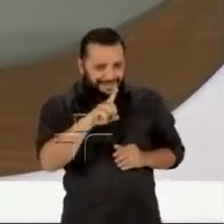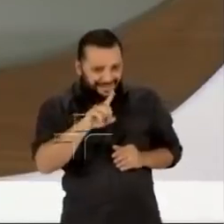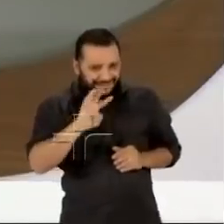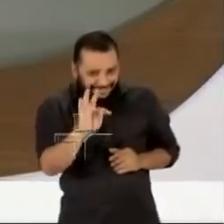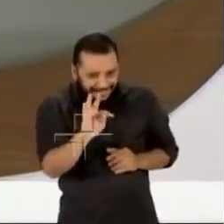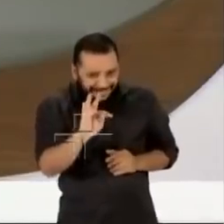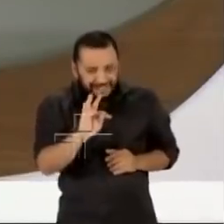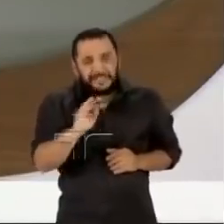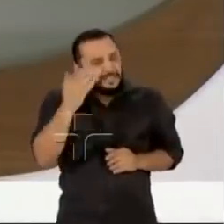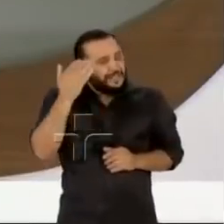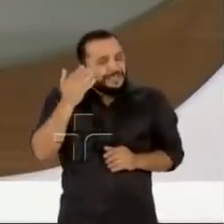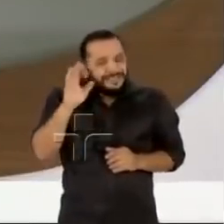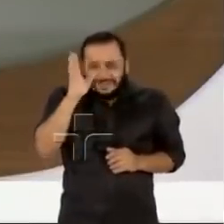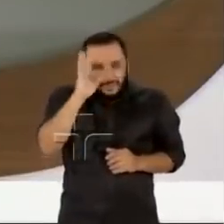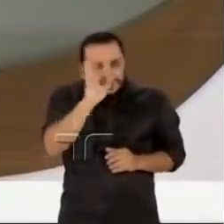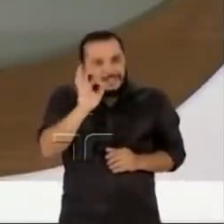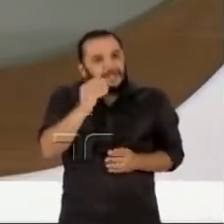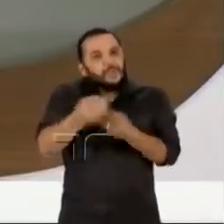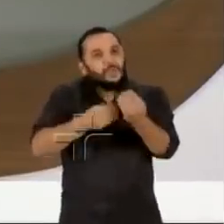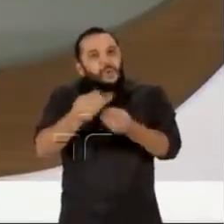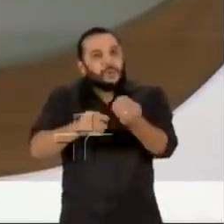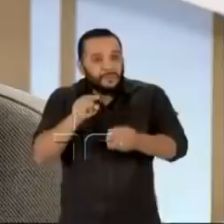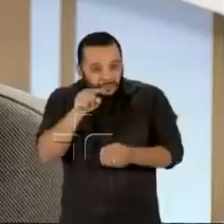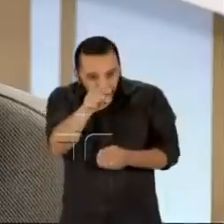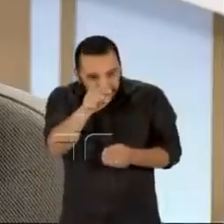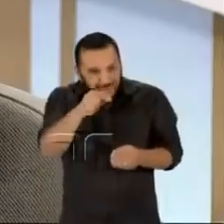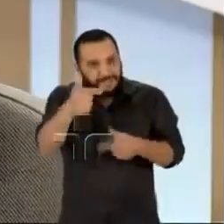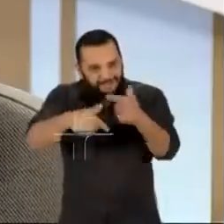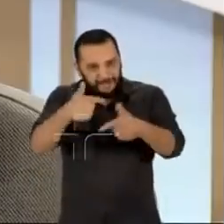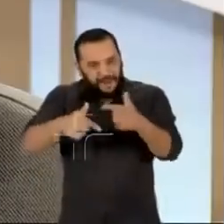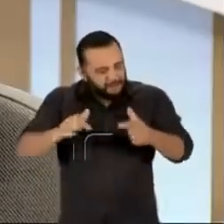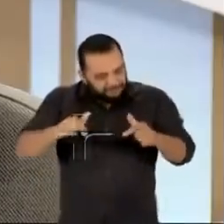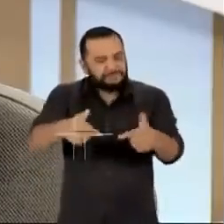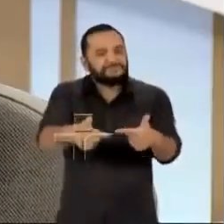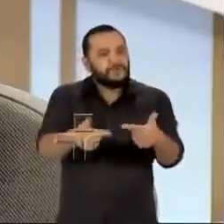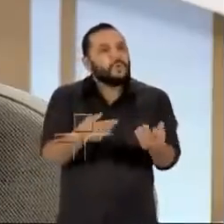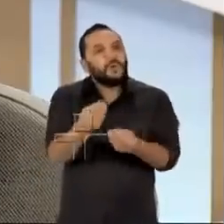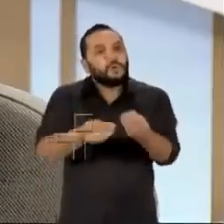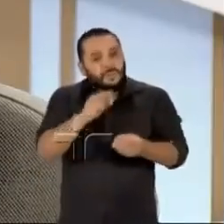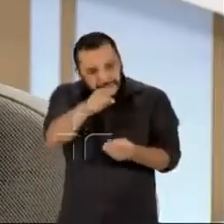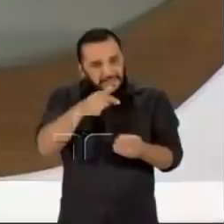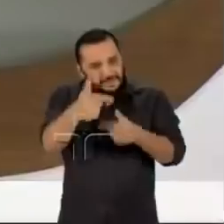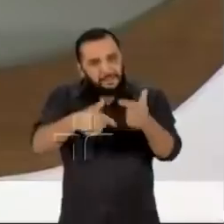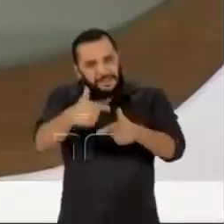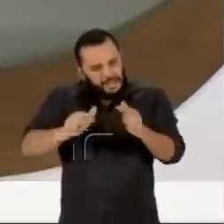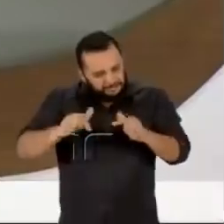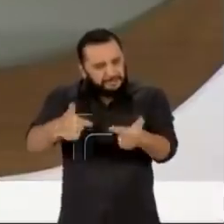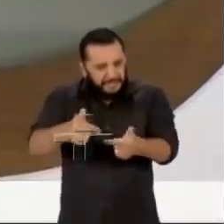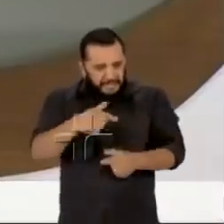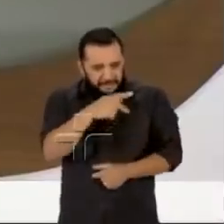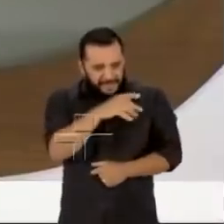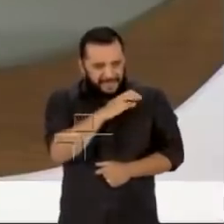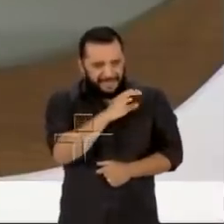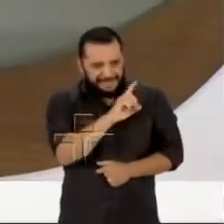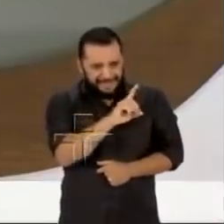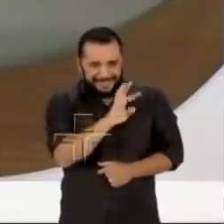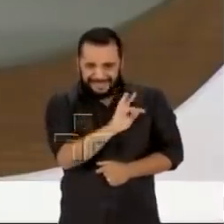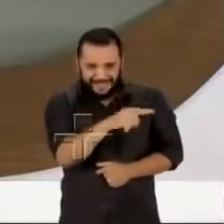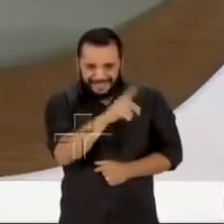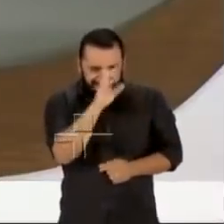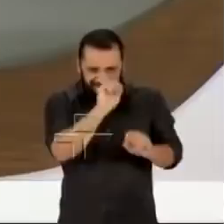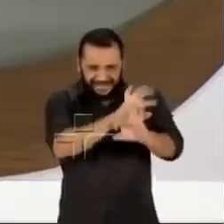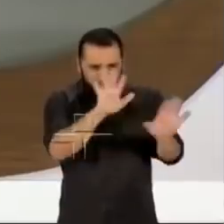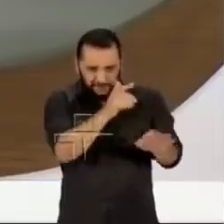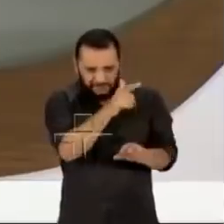de como a senhora exerceria você Trabalhei na primeira de como você seria se eu mandar tu ou